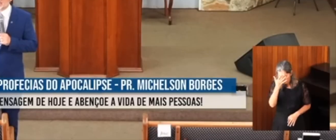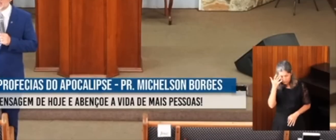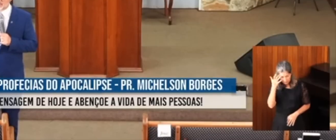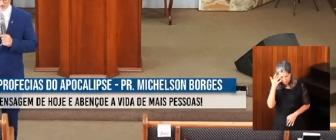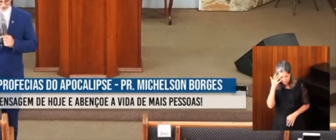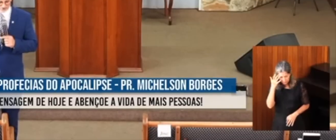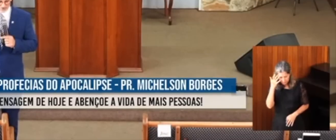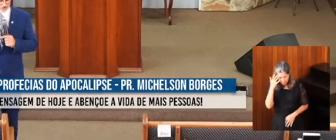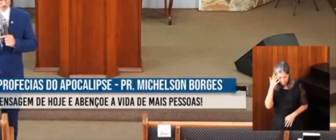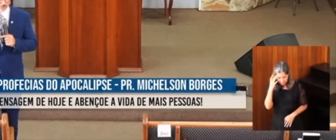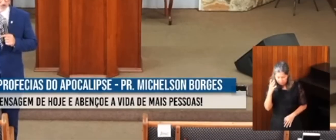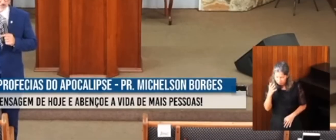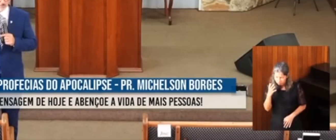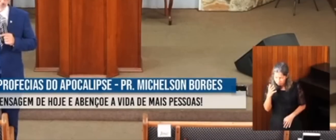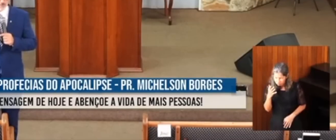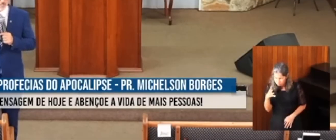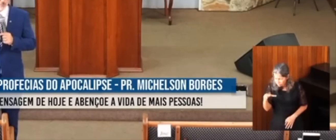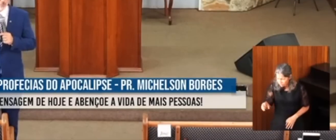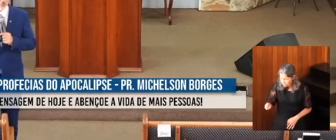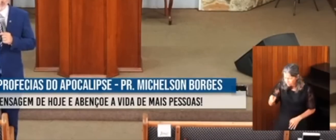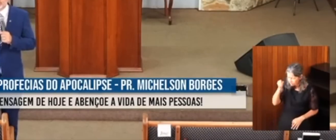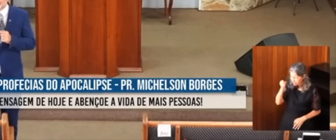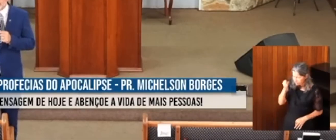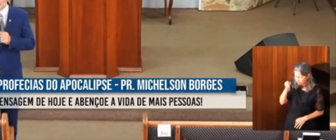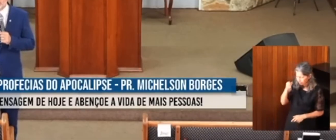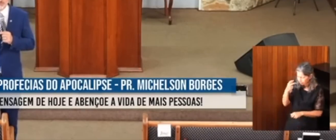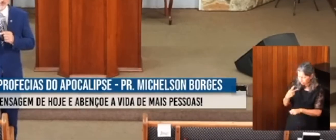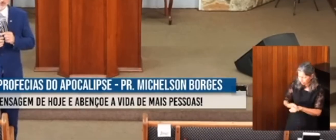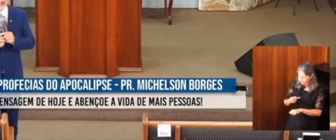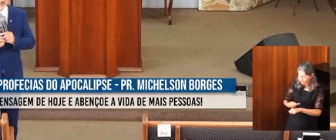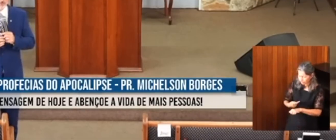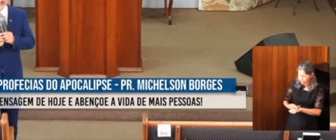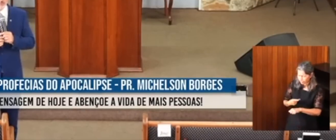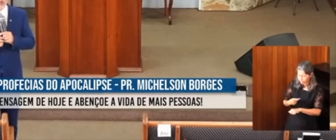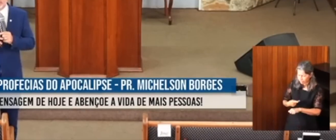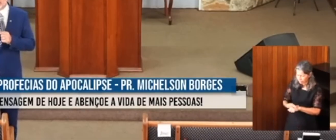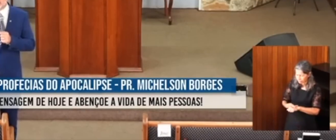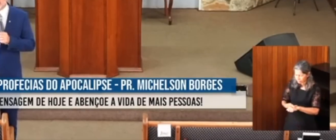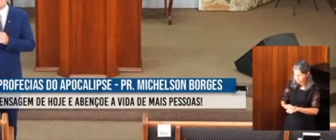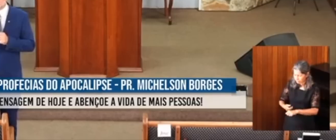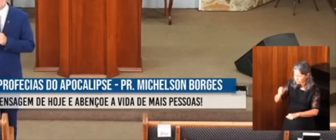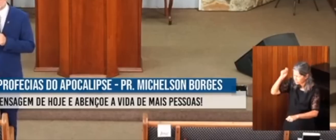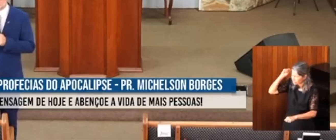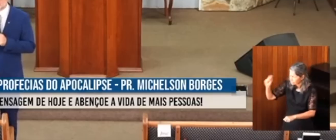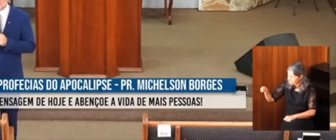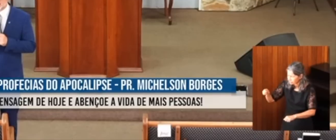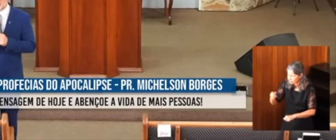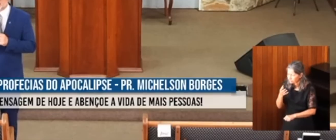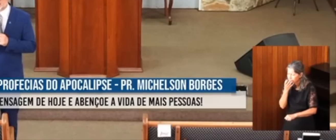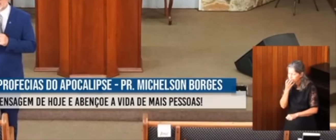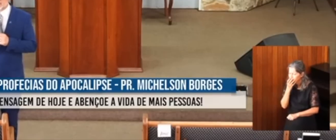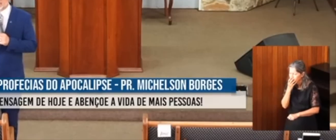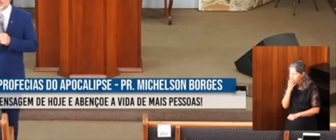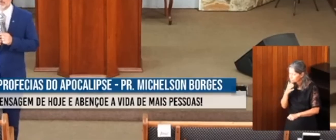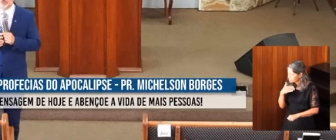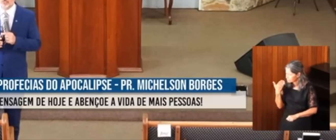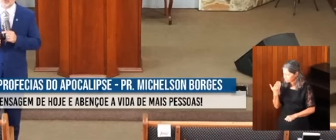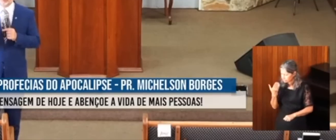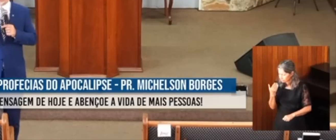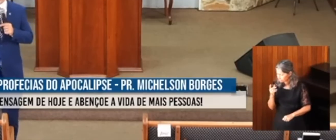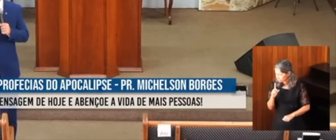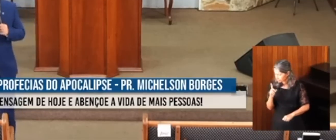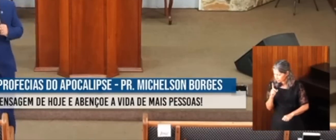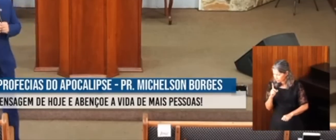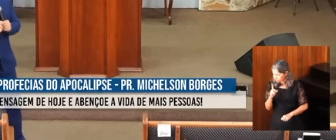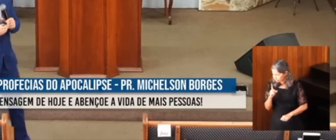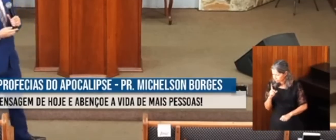irado, está lutando contra o povo de Deus. Os que são dele já são deles, né? E o povo de Deus